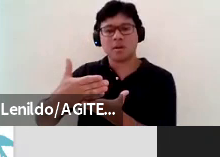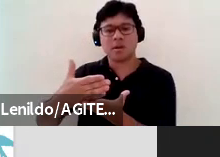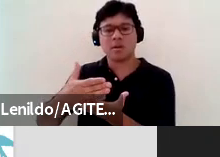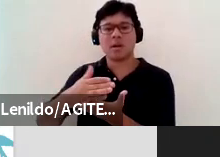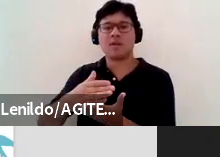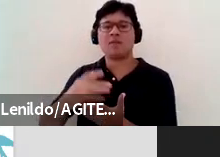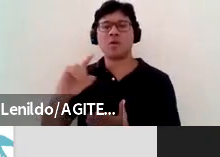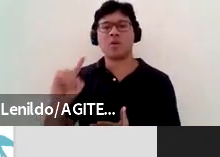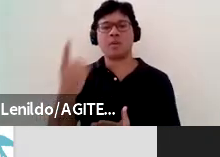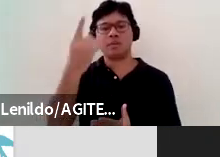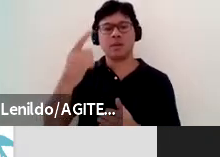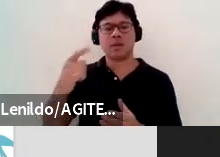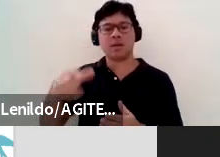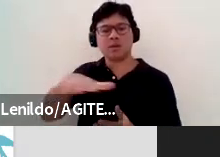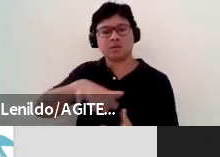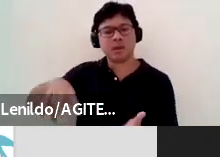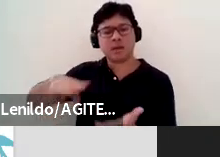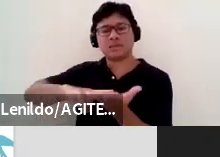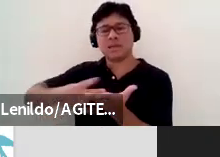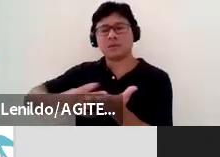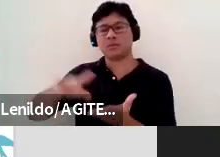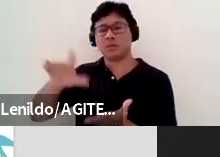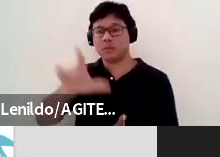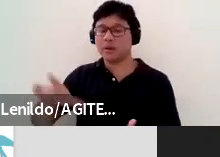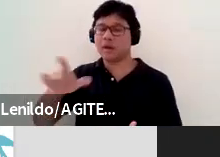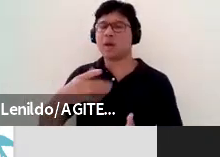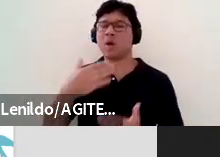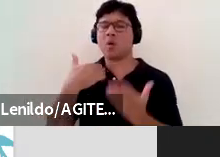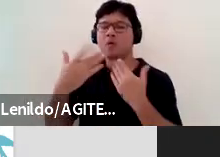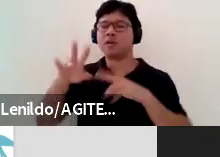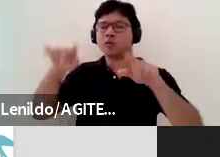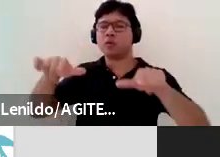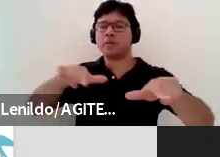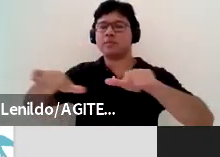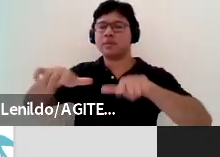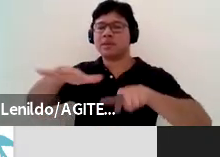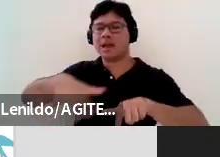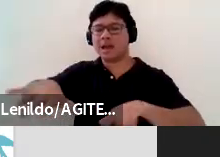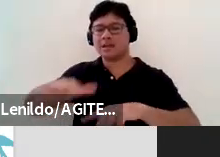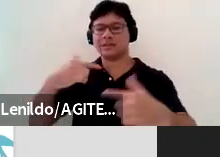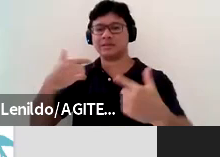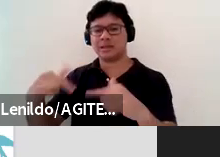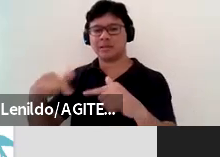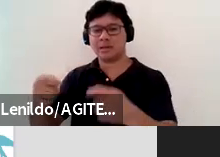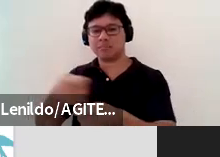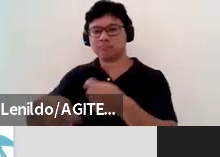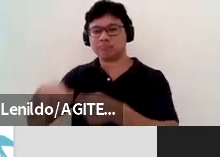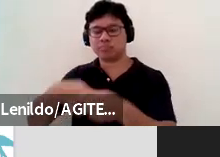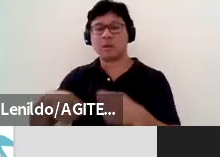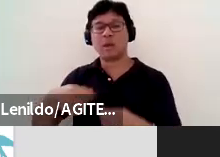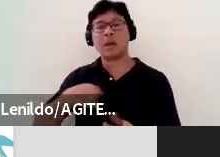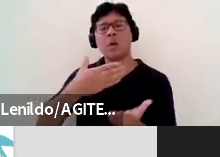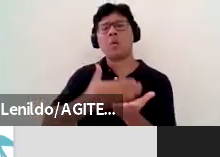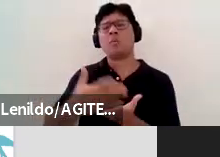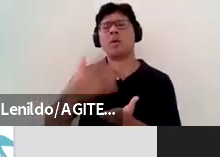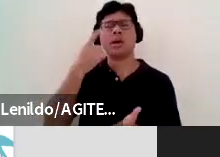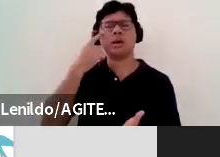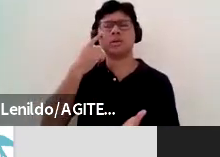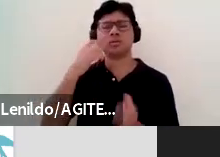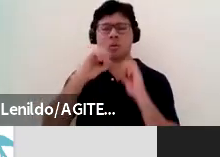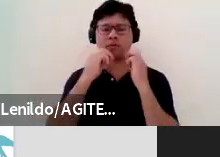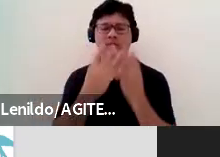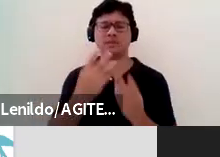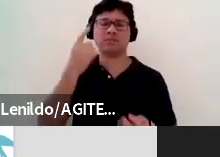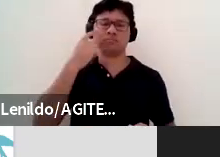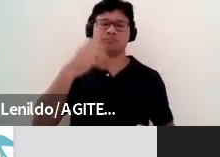Passos na Tradução Literária, uma conversa sobre o mercado, porque ao longo das oficinas a gente sentia muito que faltava